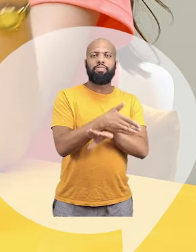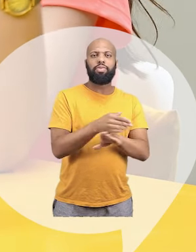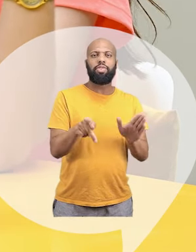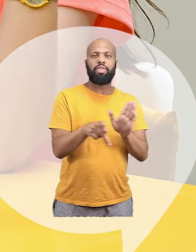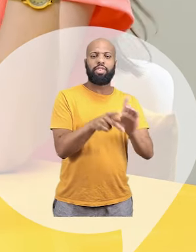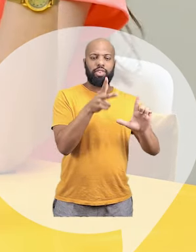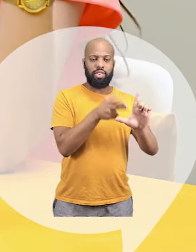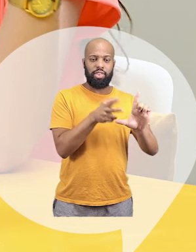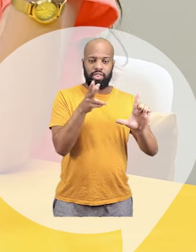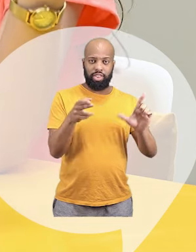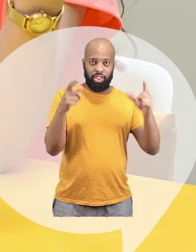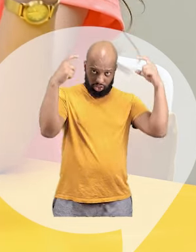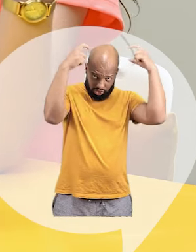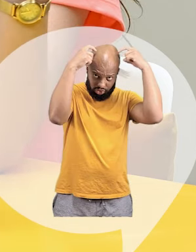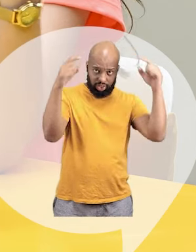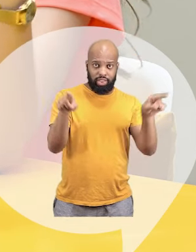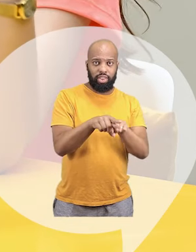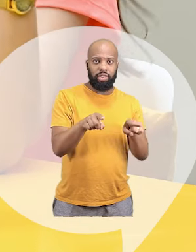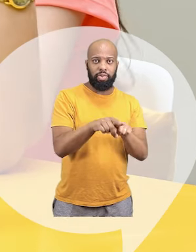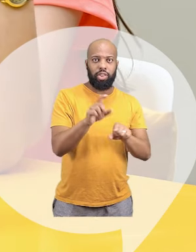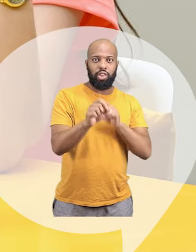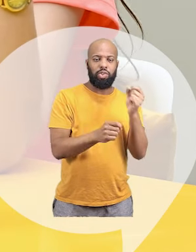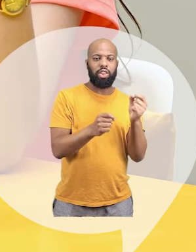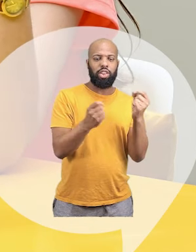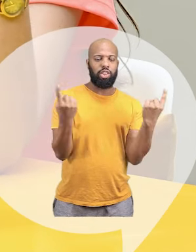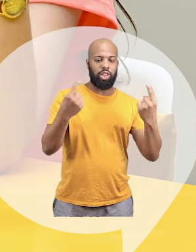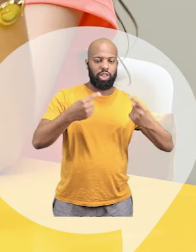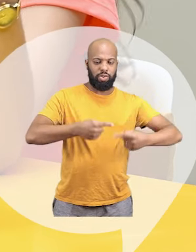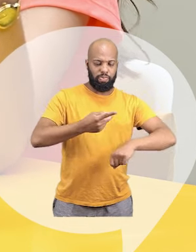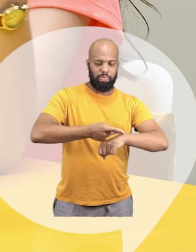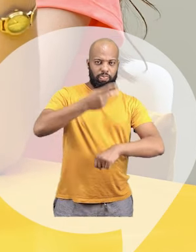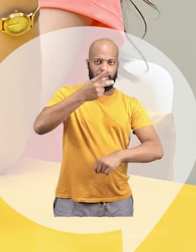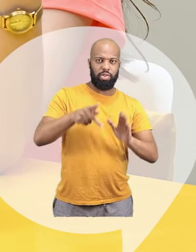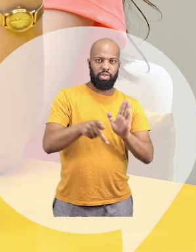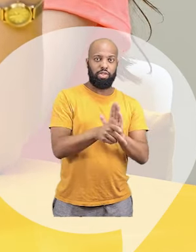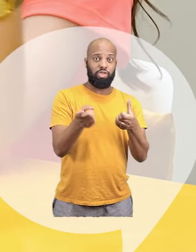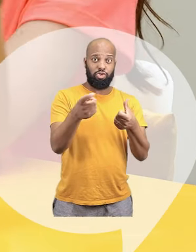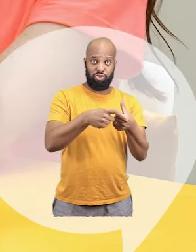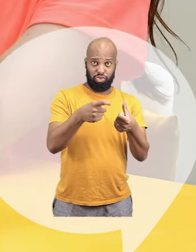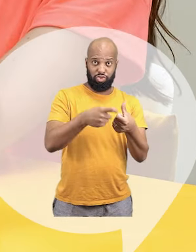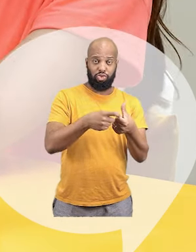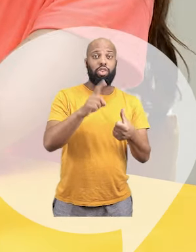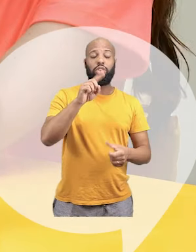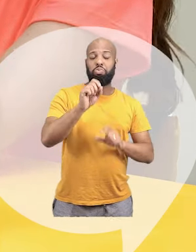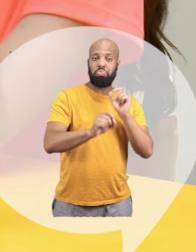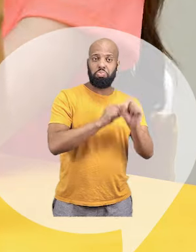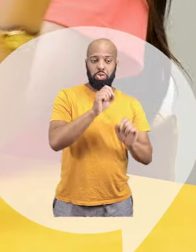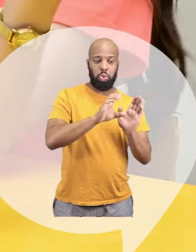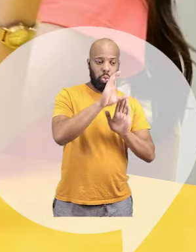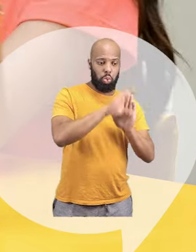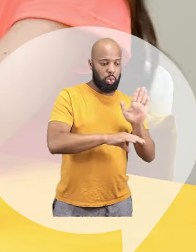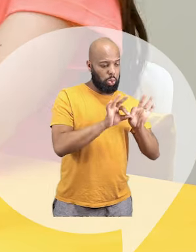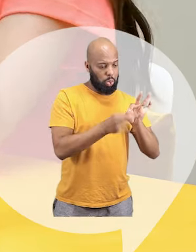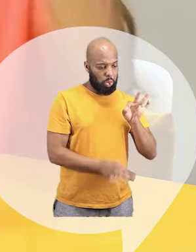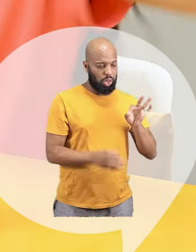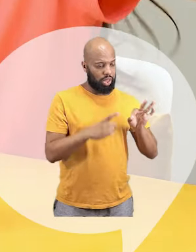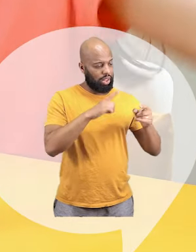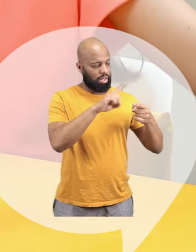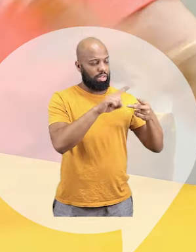participou de uma série no Disney Plus e concorrer ao Tik Tok Awards é assim ó é um currículo vaso